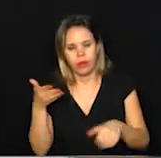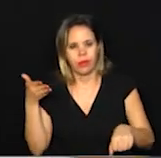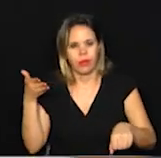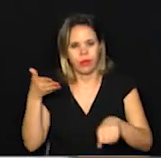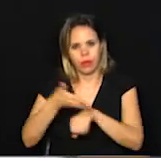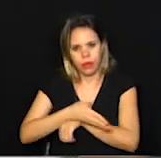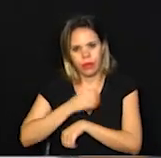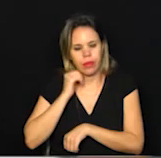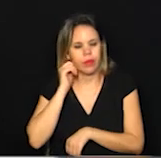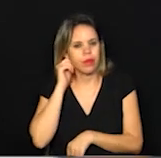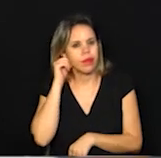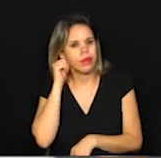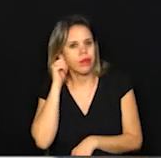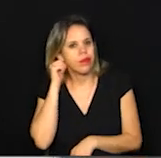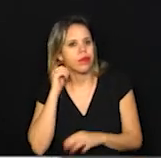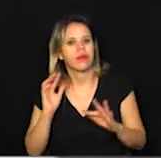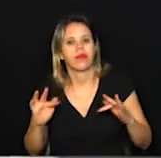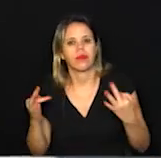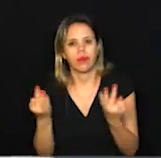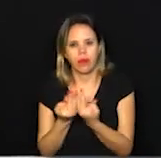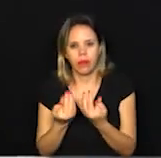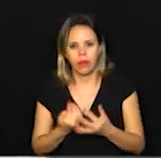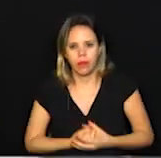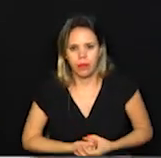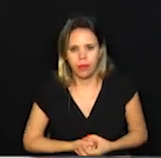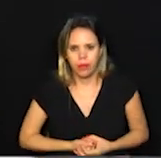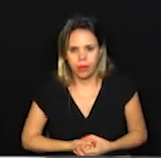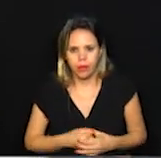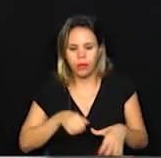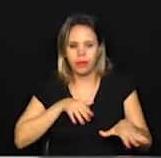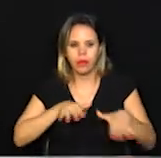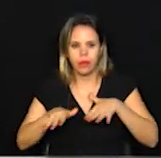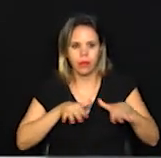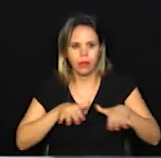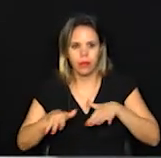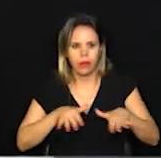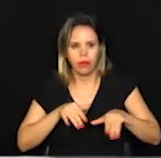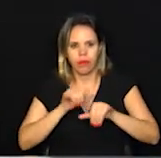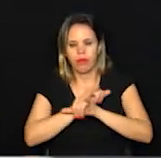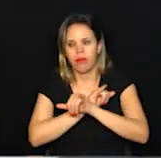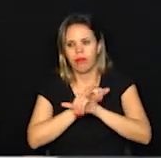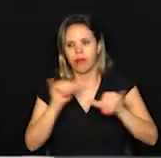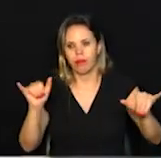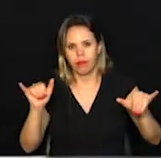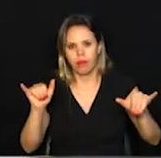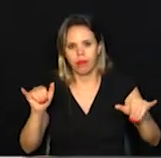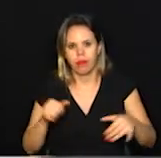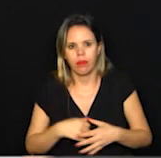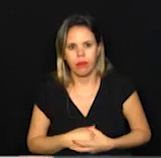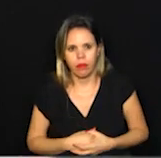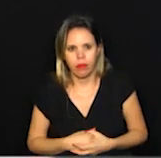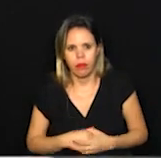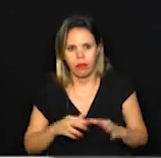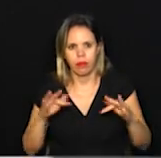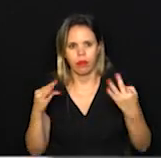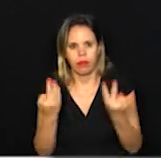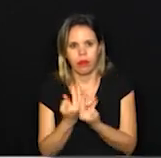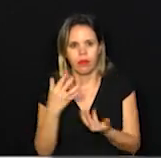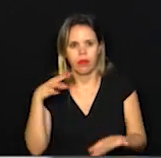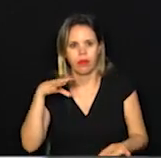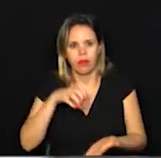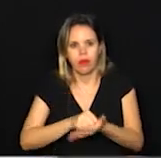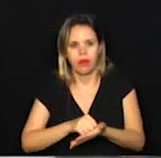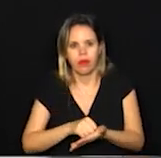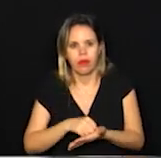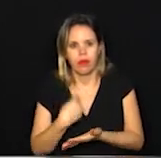visita frenética às famílias e mobilizando, divulgando para que famílias se cadastrem. O que é